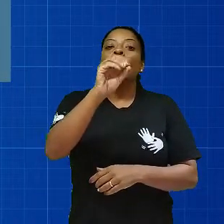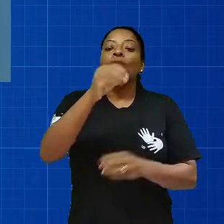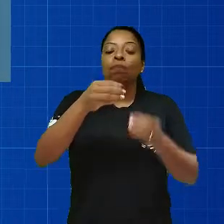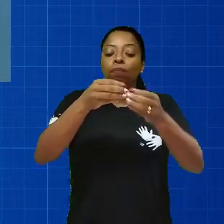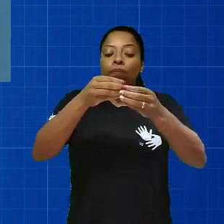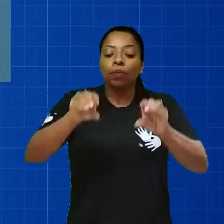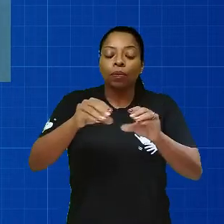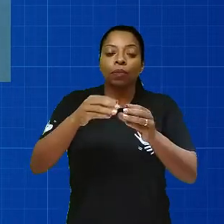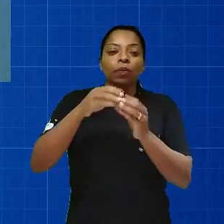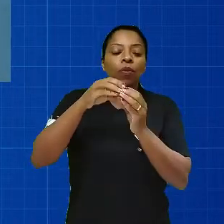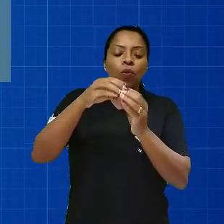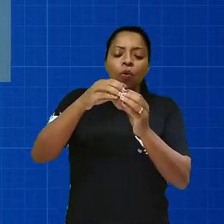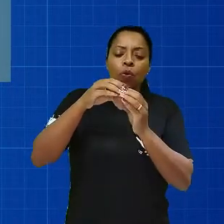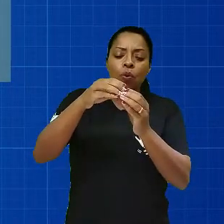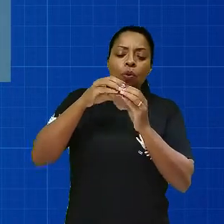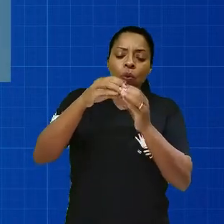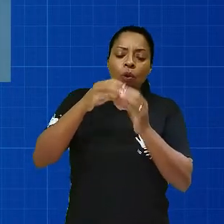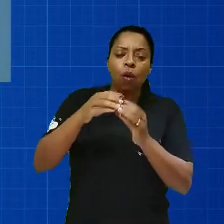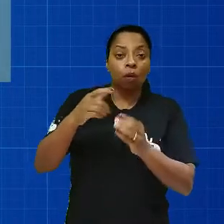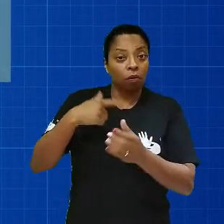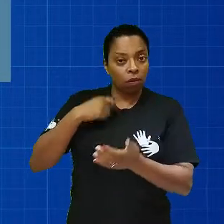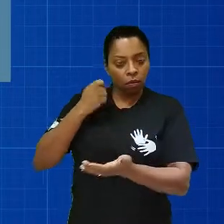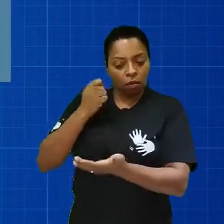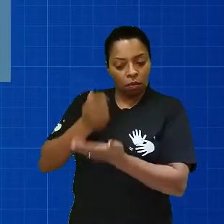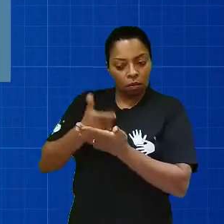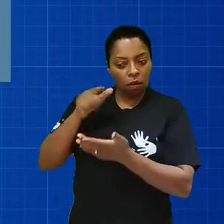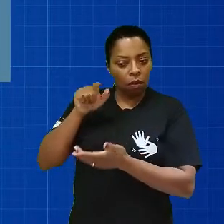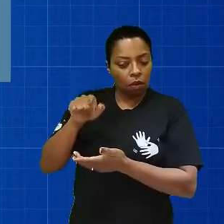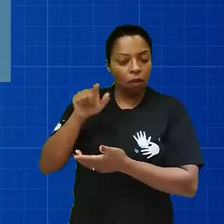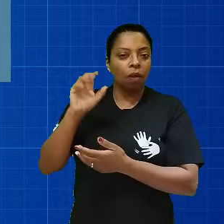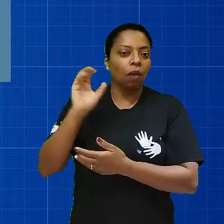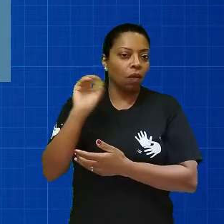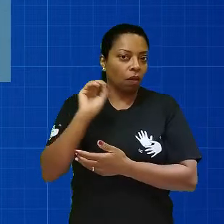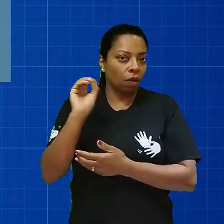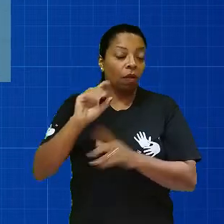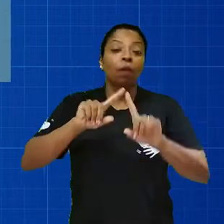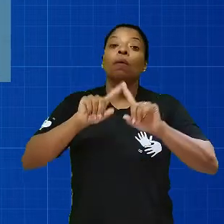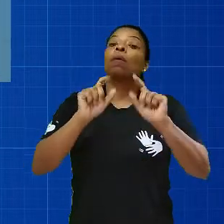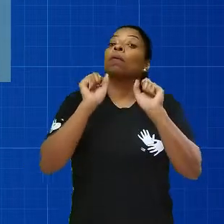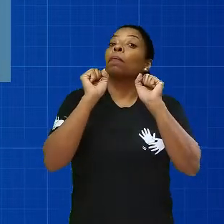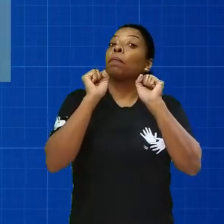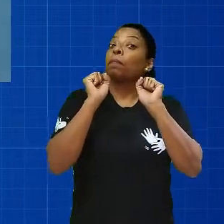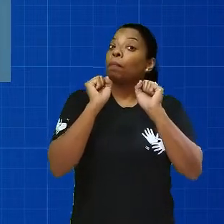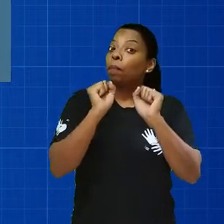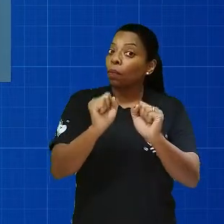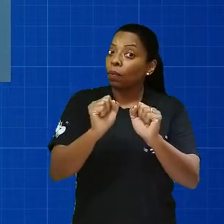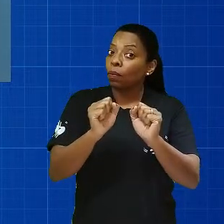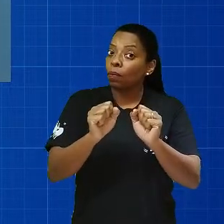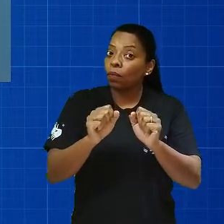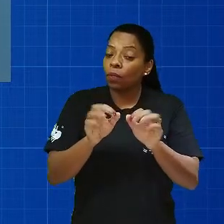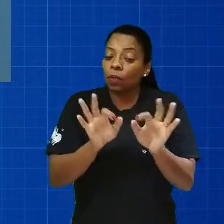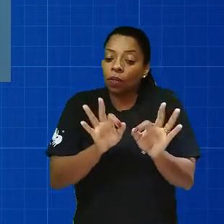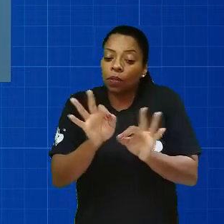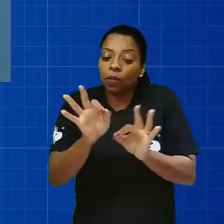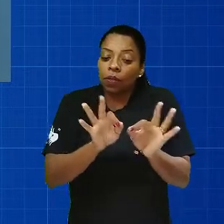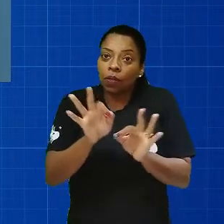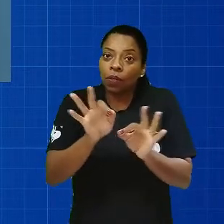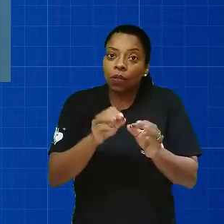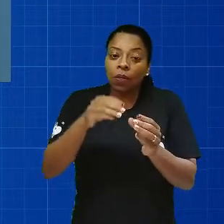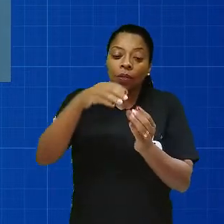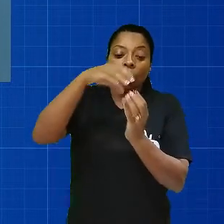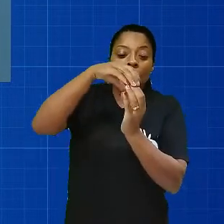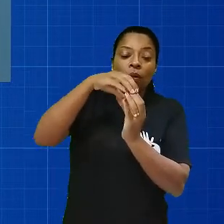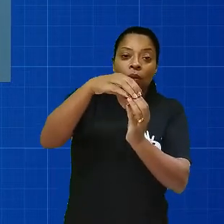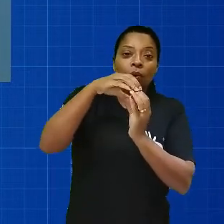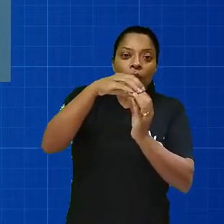ovinhos. Esse ovo aqui, ele é comprado, mas a gente pode construir. Essa é a versão que você pode